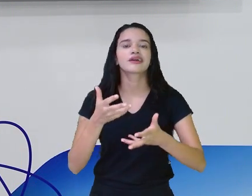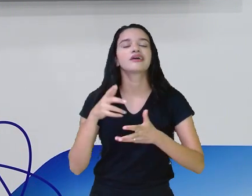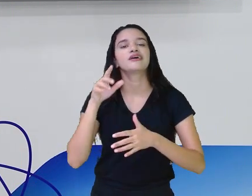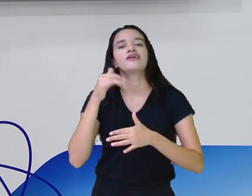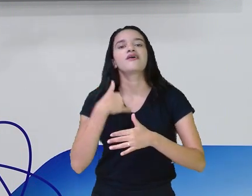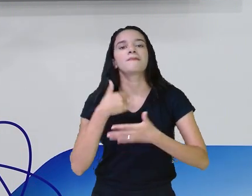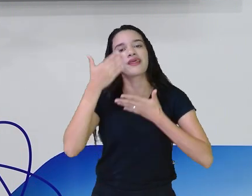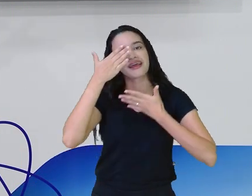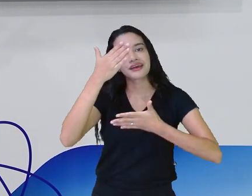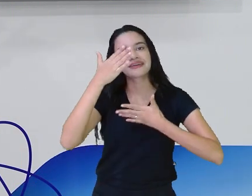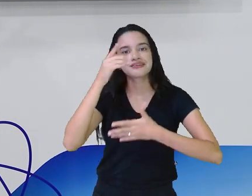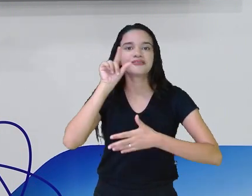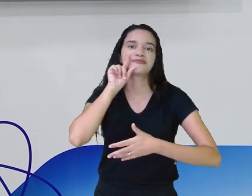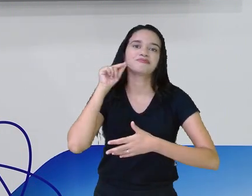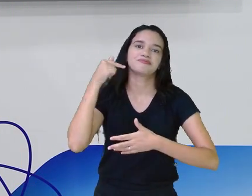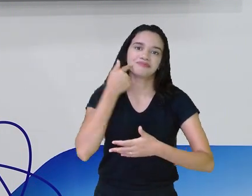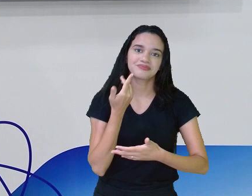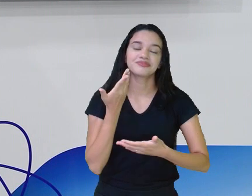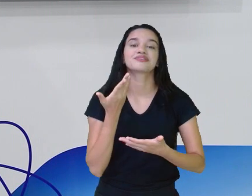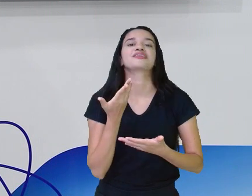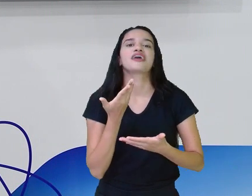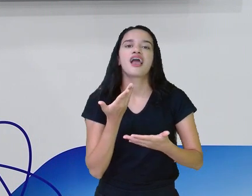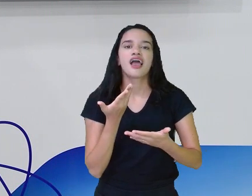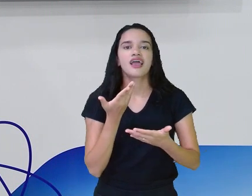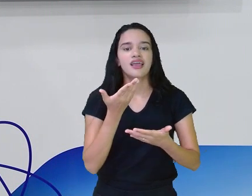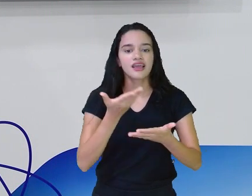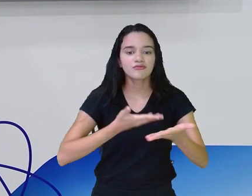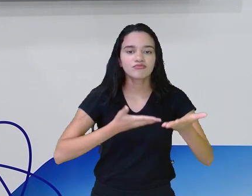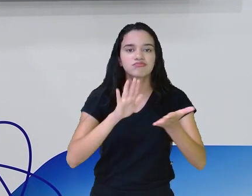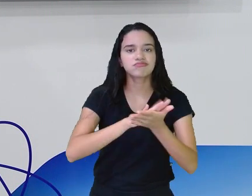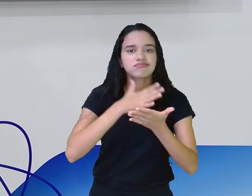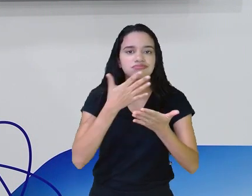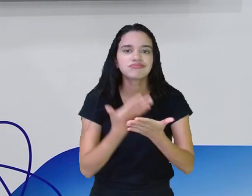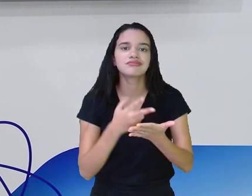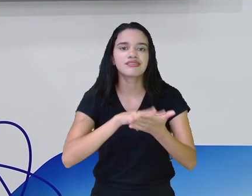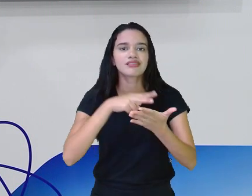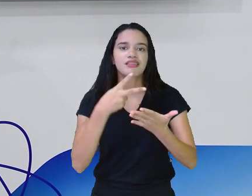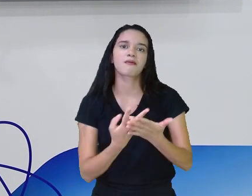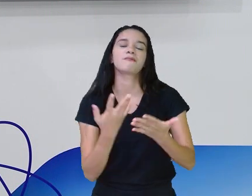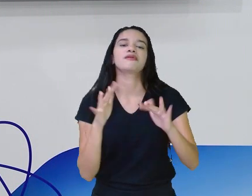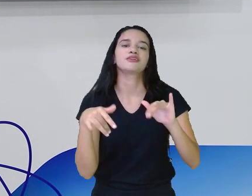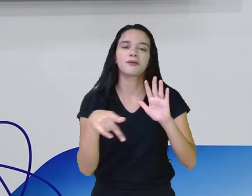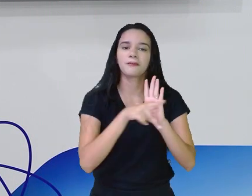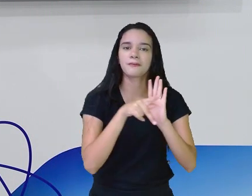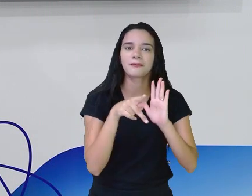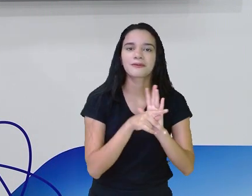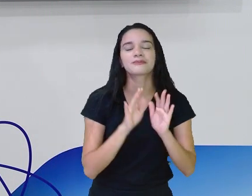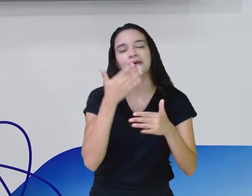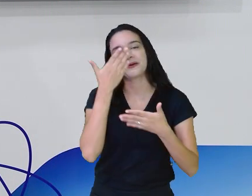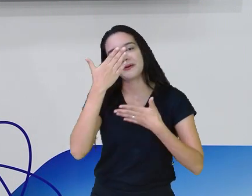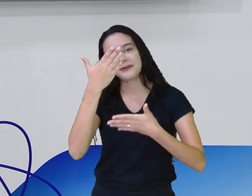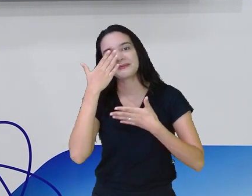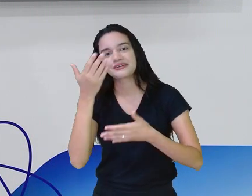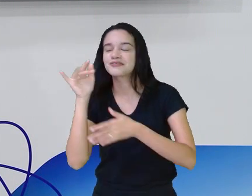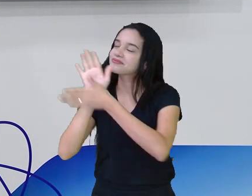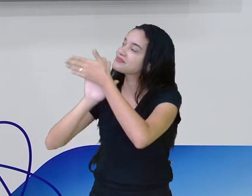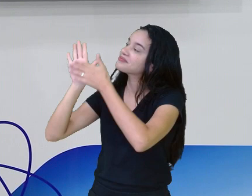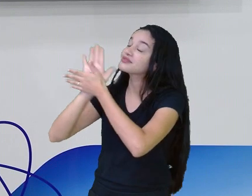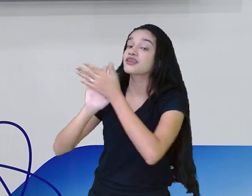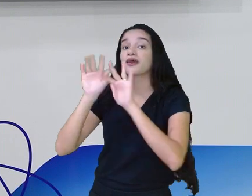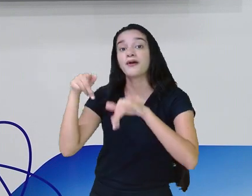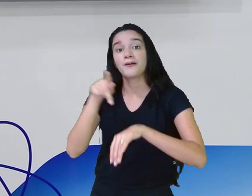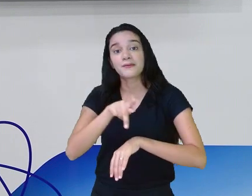que com essa doçura ímpar que ela tem, né? Ela interpreta Libras do jeitinho só dela. Muito obrigada, querida. Professor Givanilson,